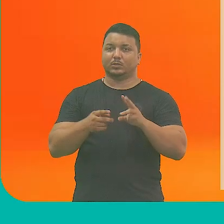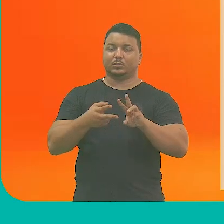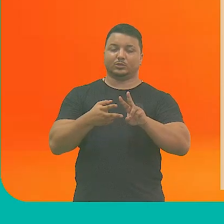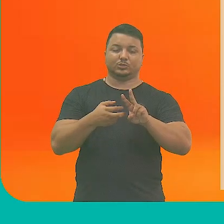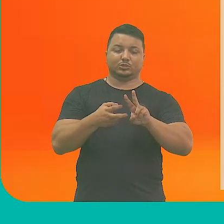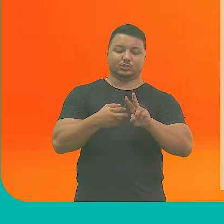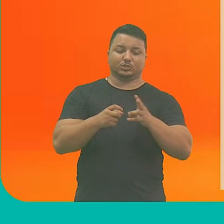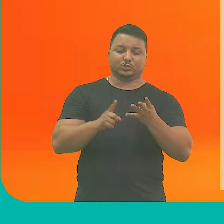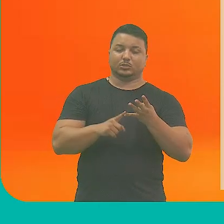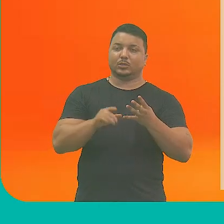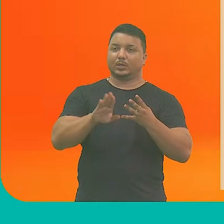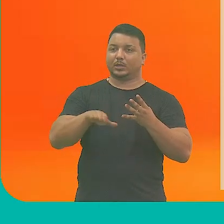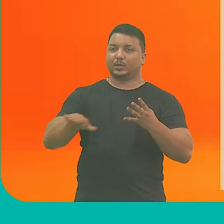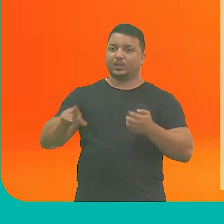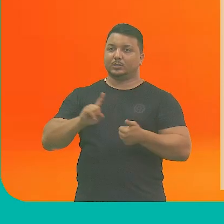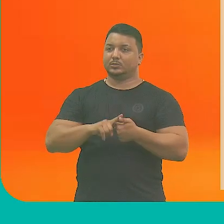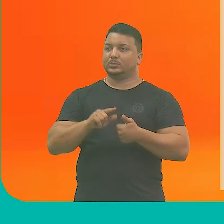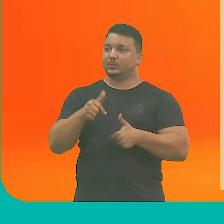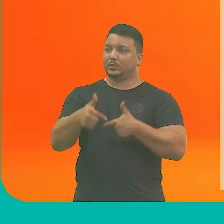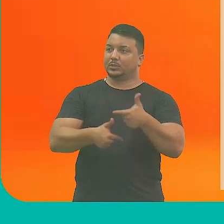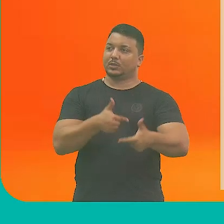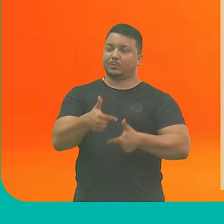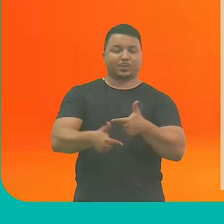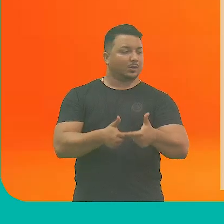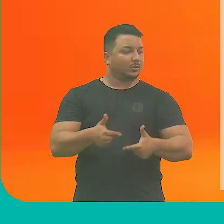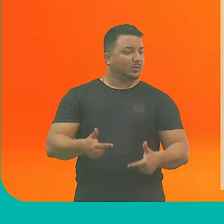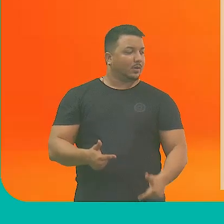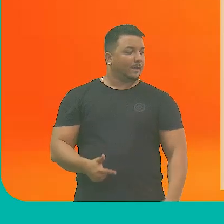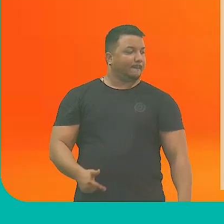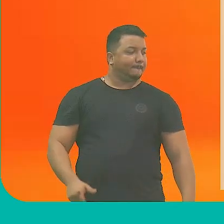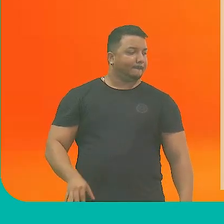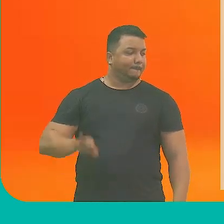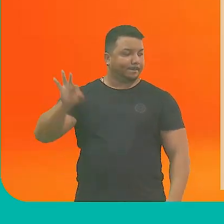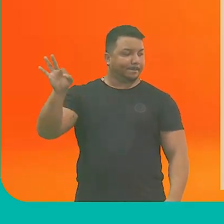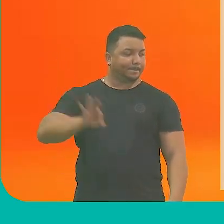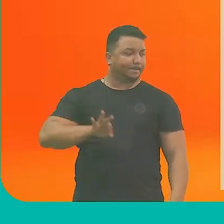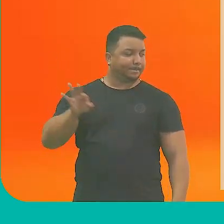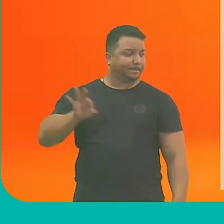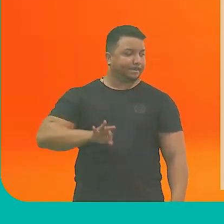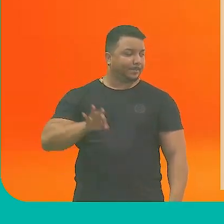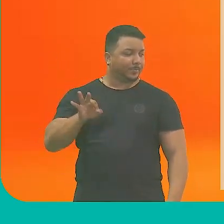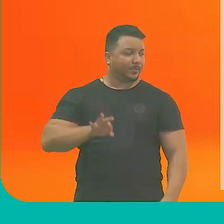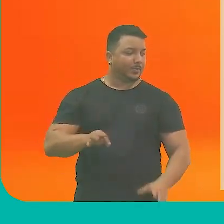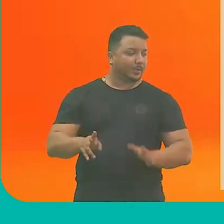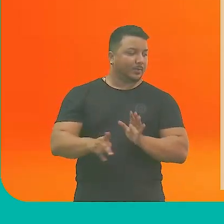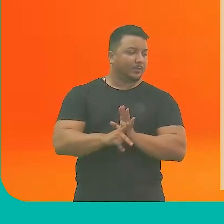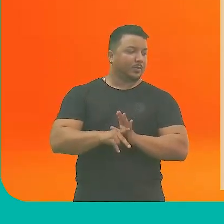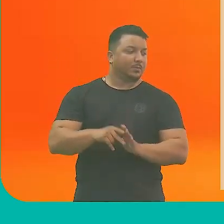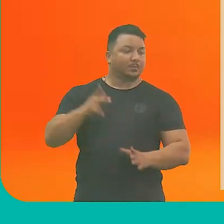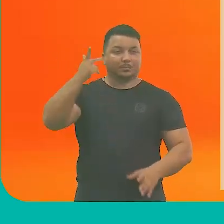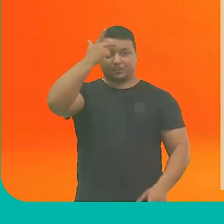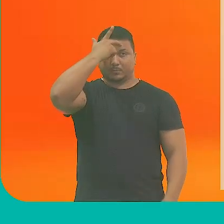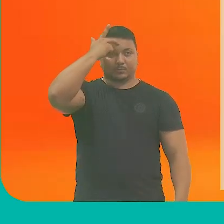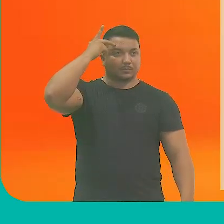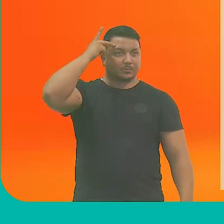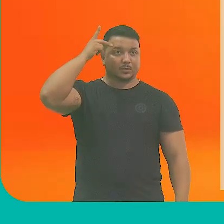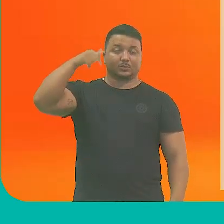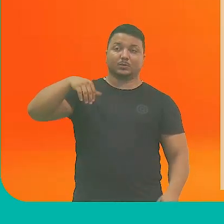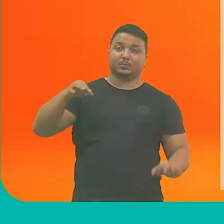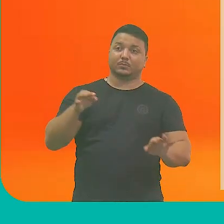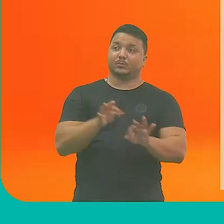indígenas, crianças, trabalhadores, e aqui tem um percentual, ó, de pessoas